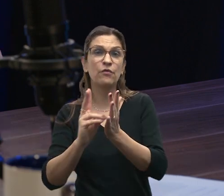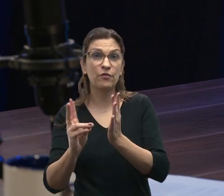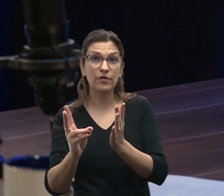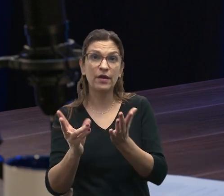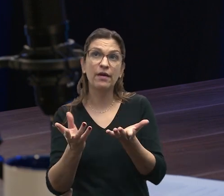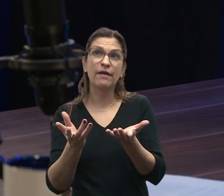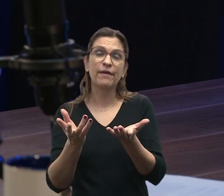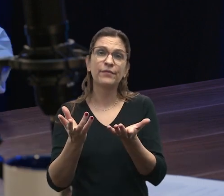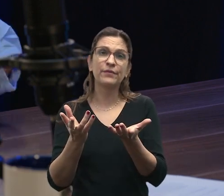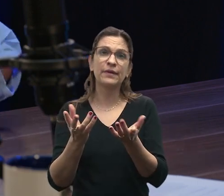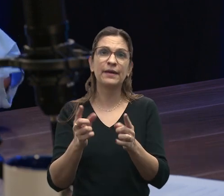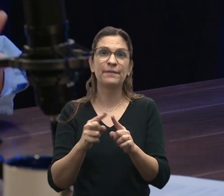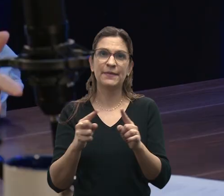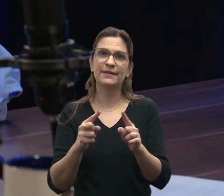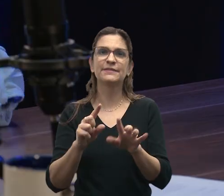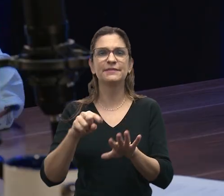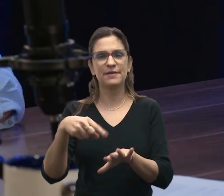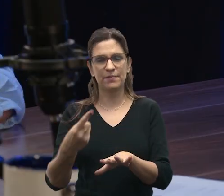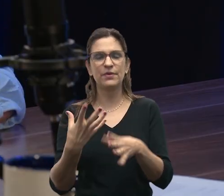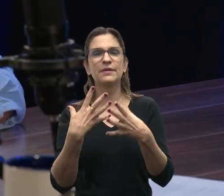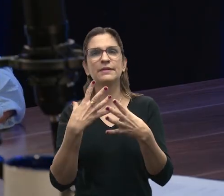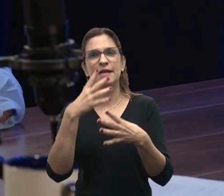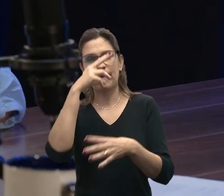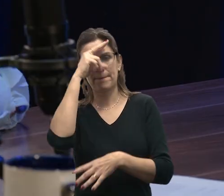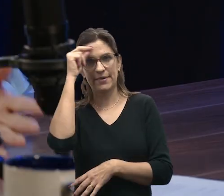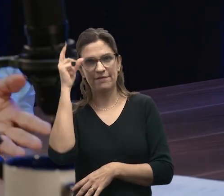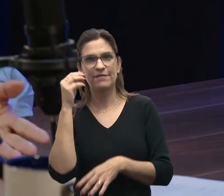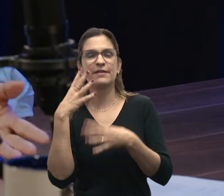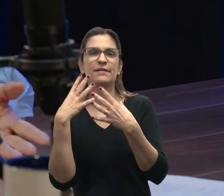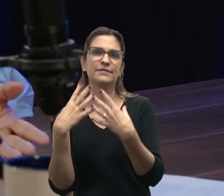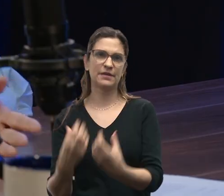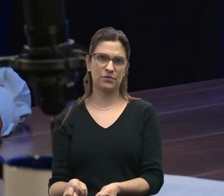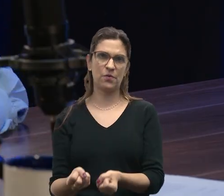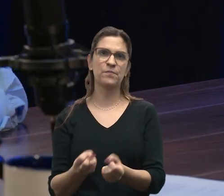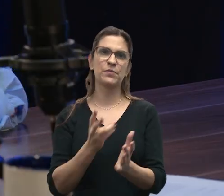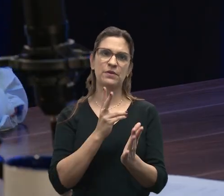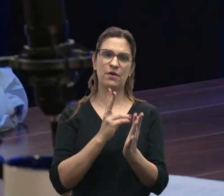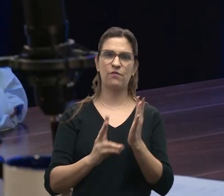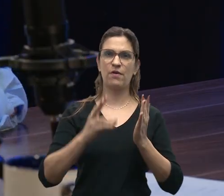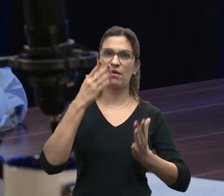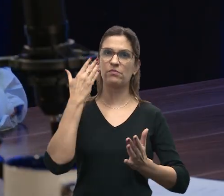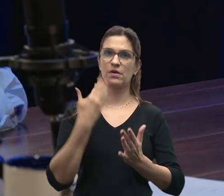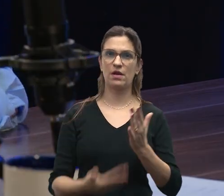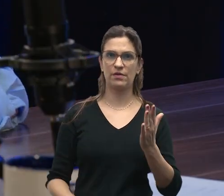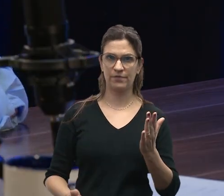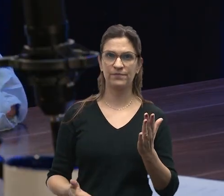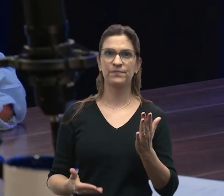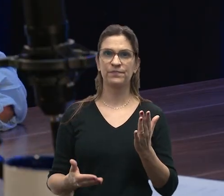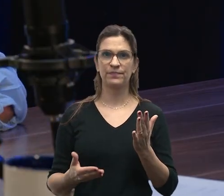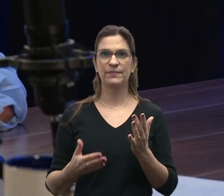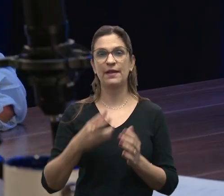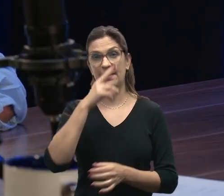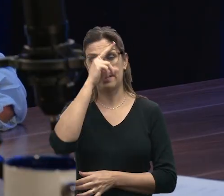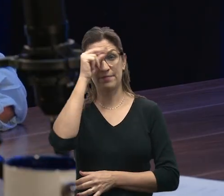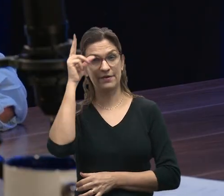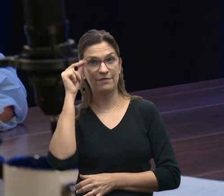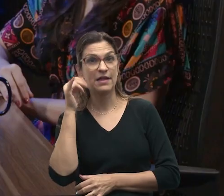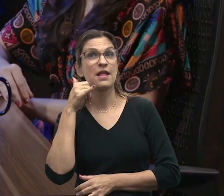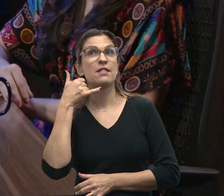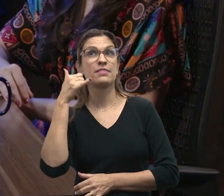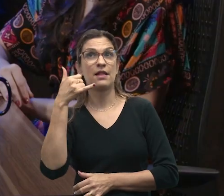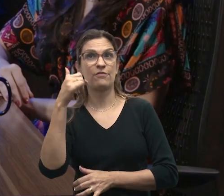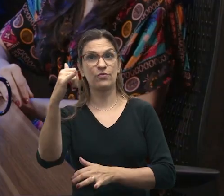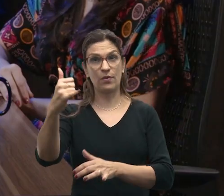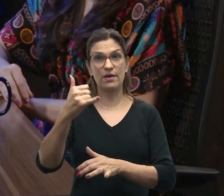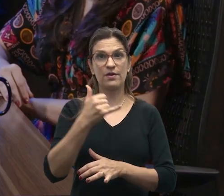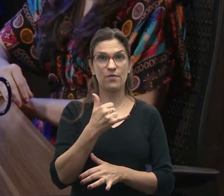ela recuou, tanto que nós conseguimos derrubar o veto por unanimidade, porque ela mesma telefonou durante a sessão